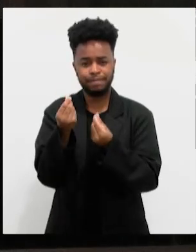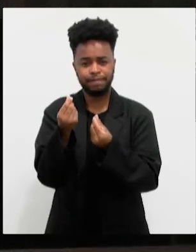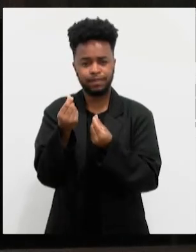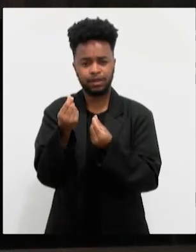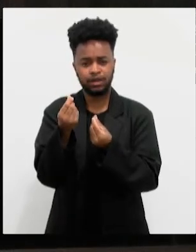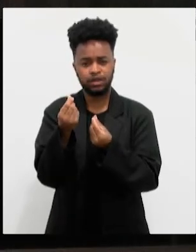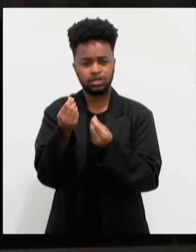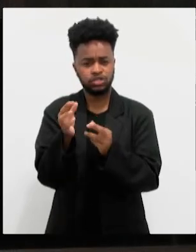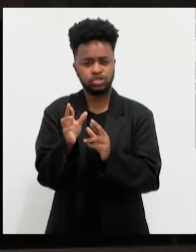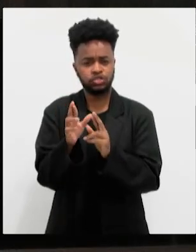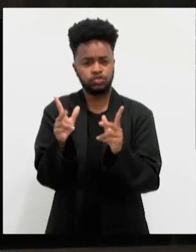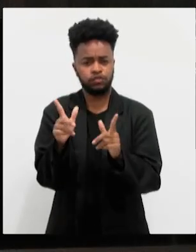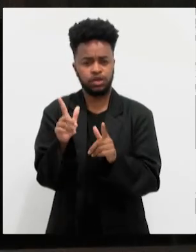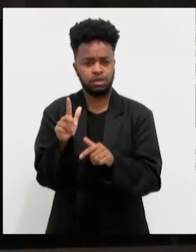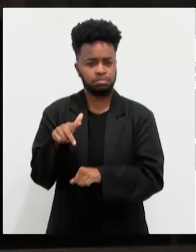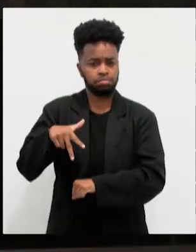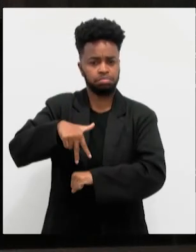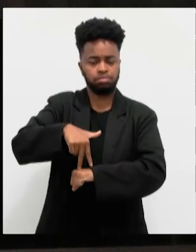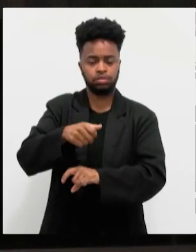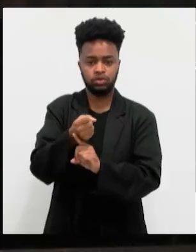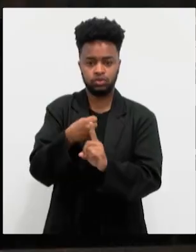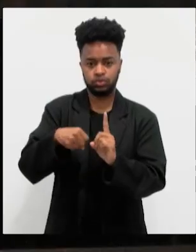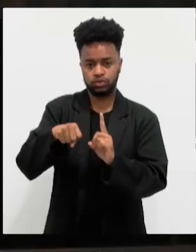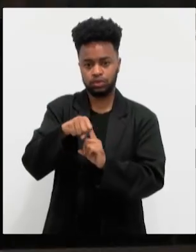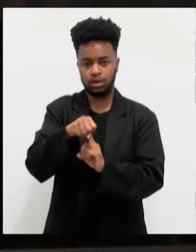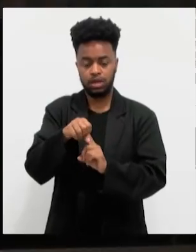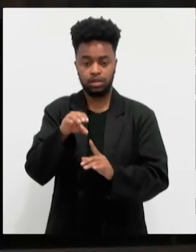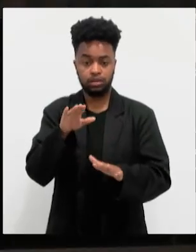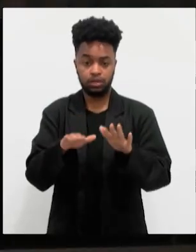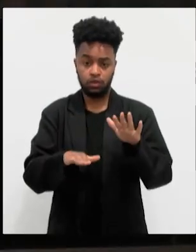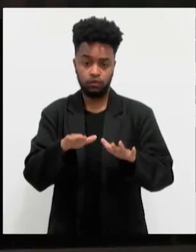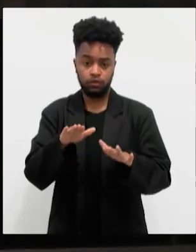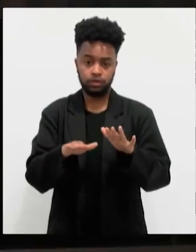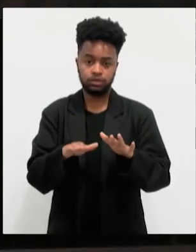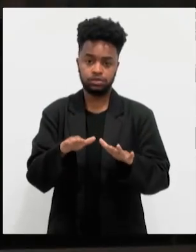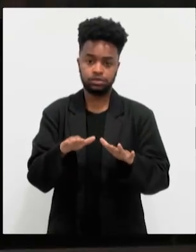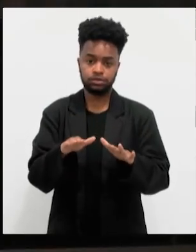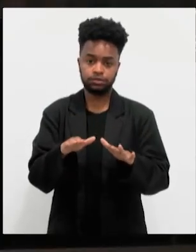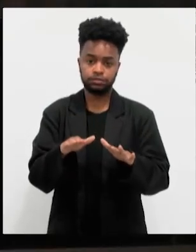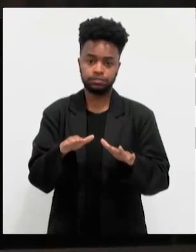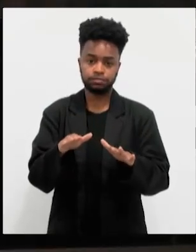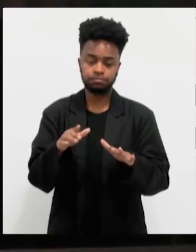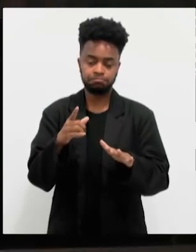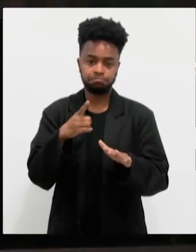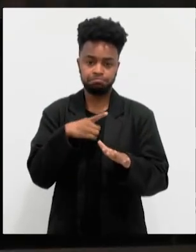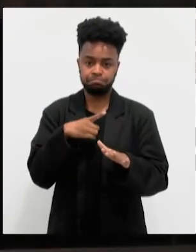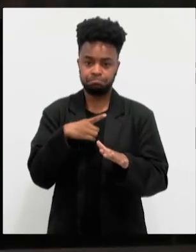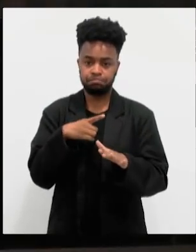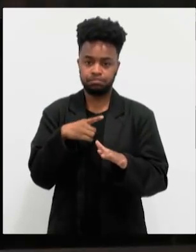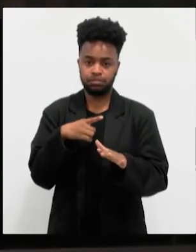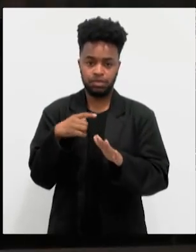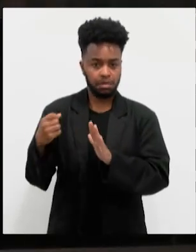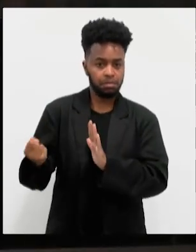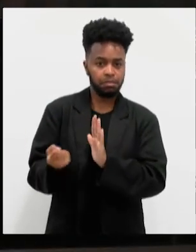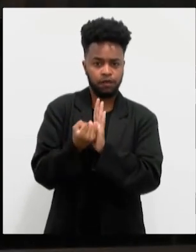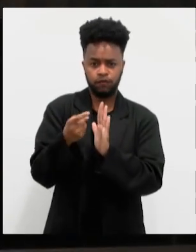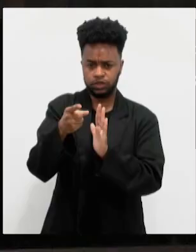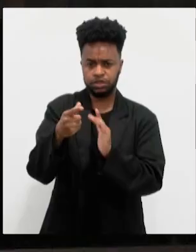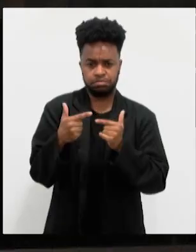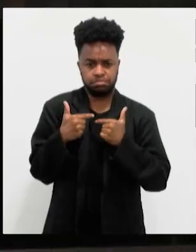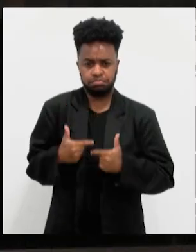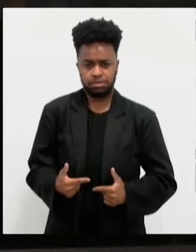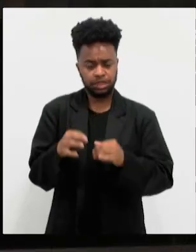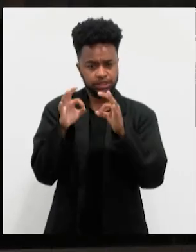diferencial na sociedade. Talvez você até receba um aval de que você é mais honesto, porque é